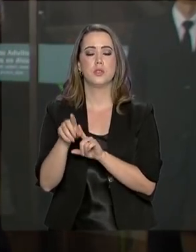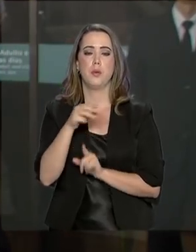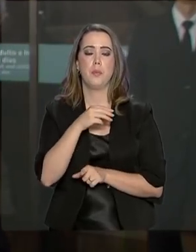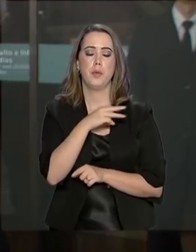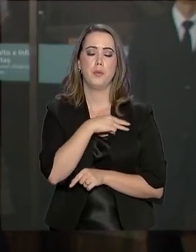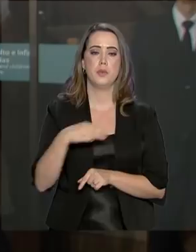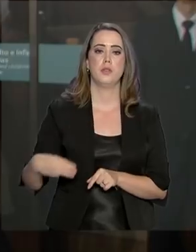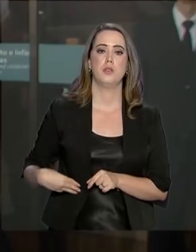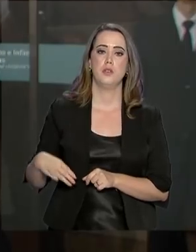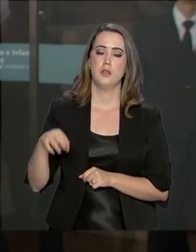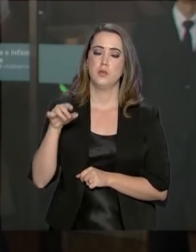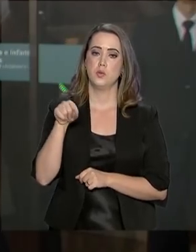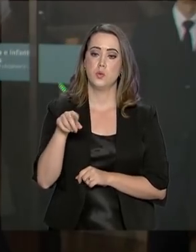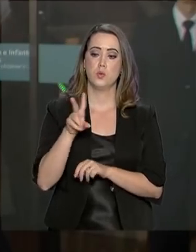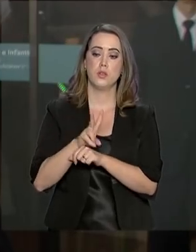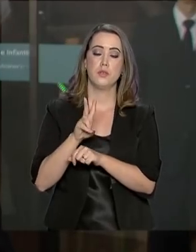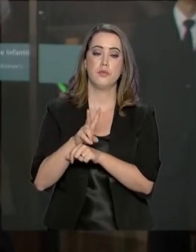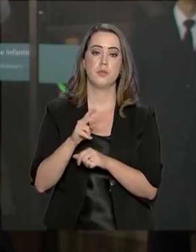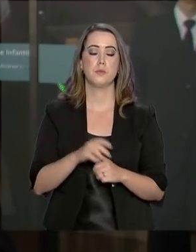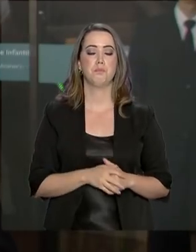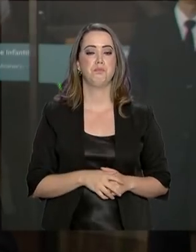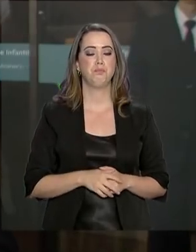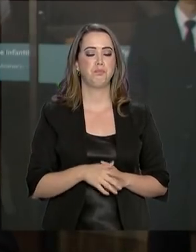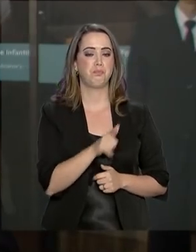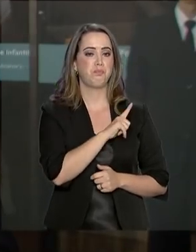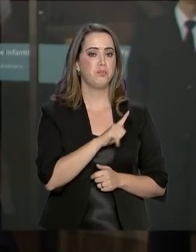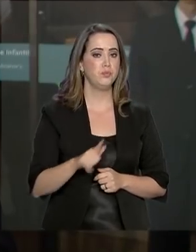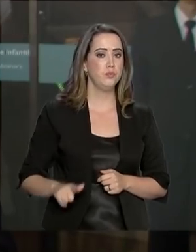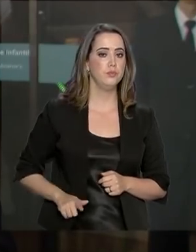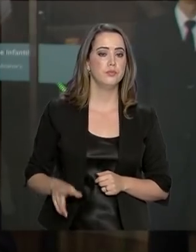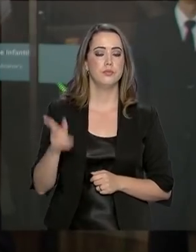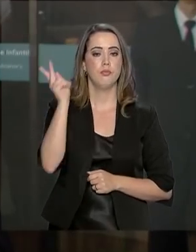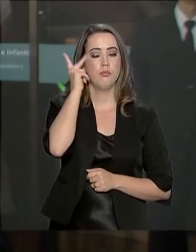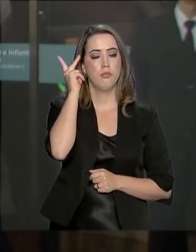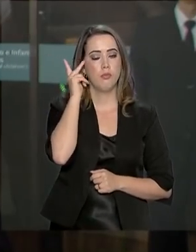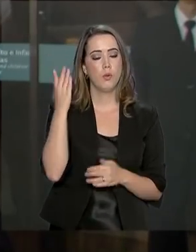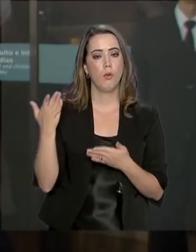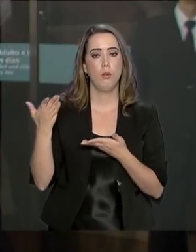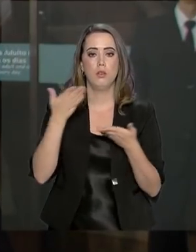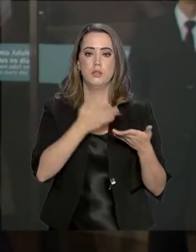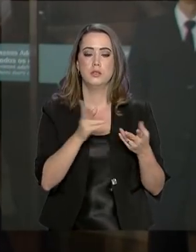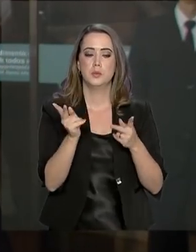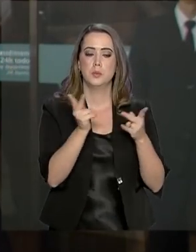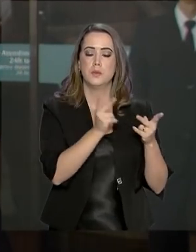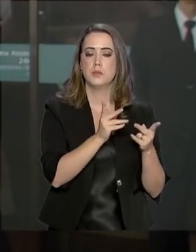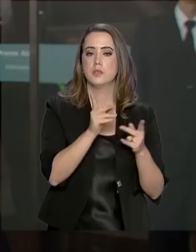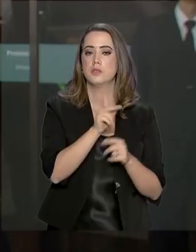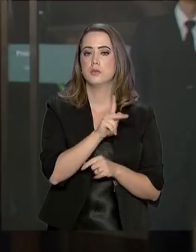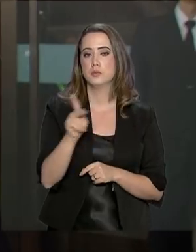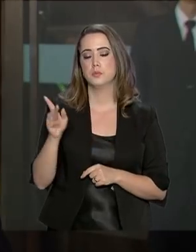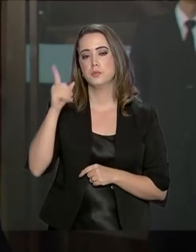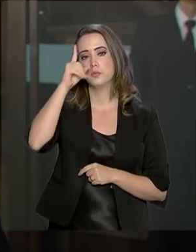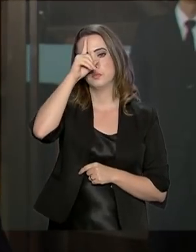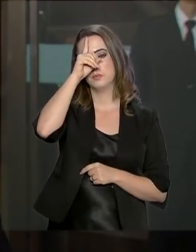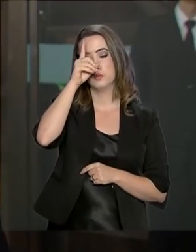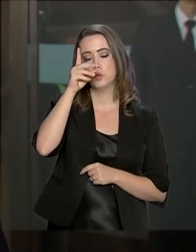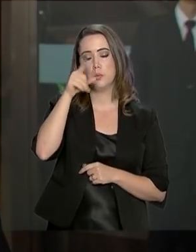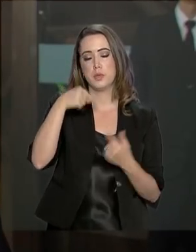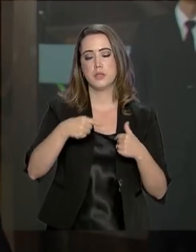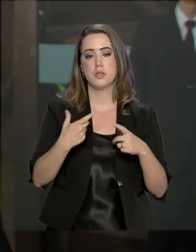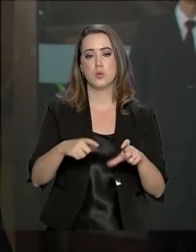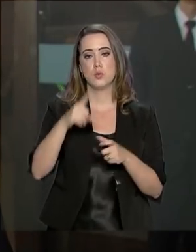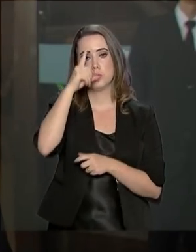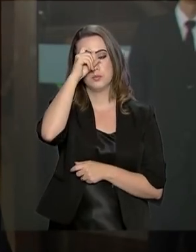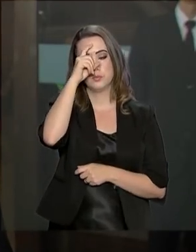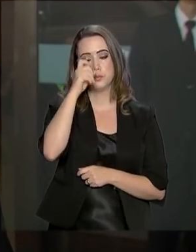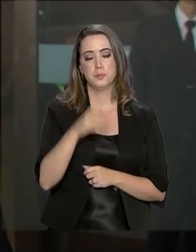Azevedo e Silva da Defesa o governador de São Paulo João Dória também esteve no Hospital Albert Einstein de São